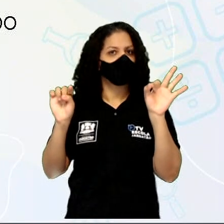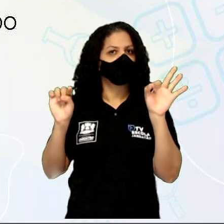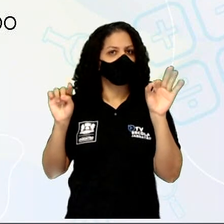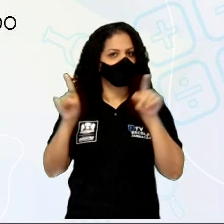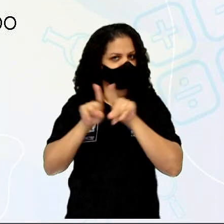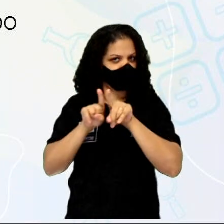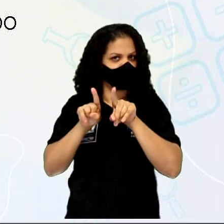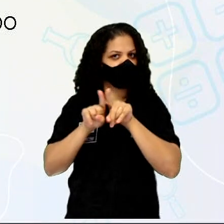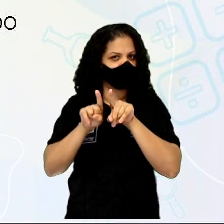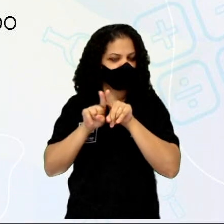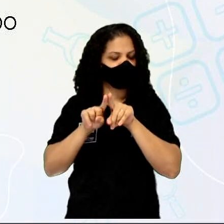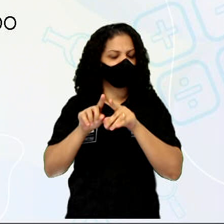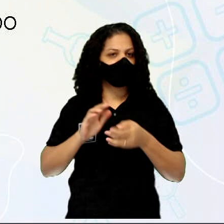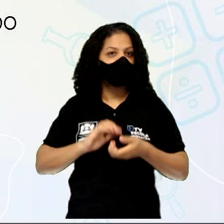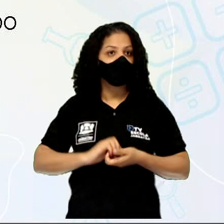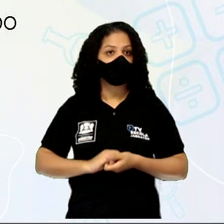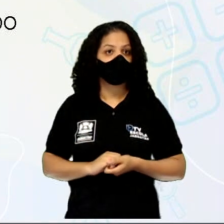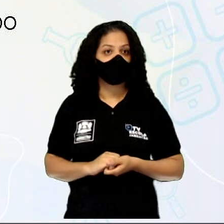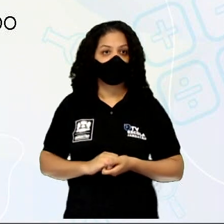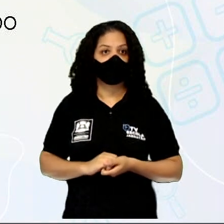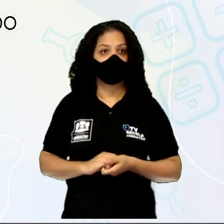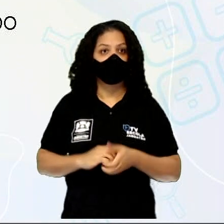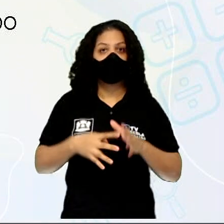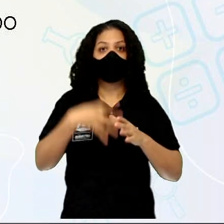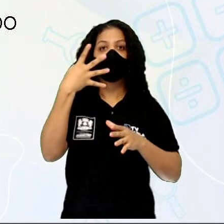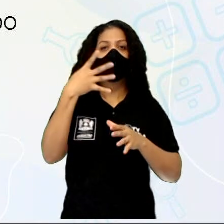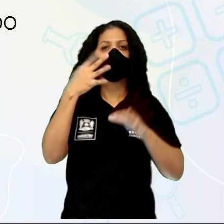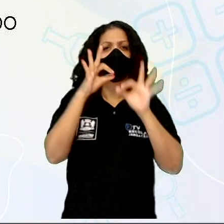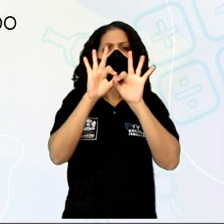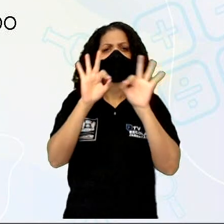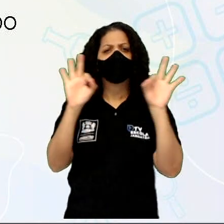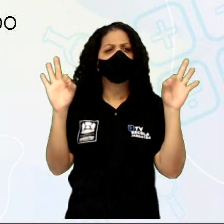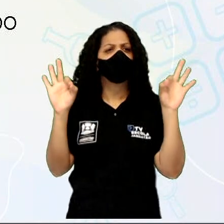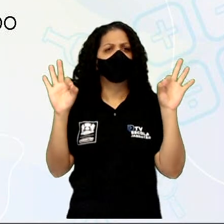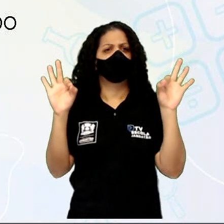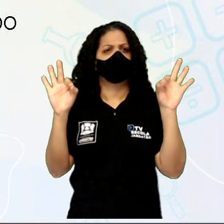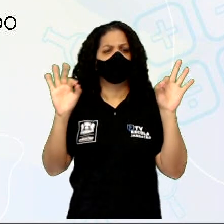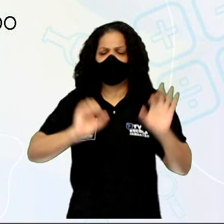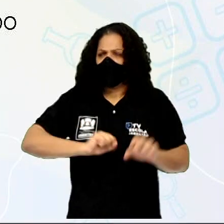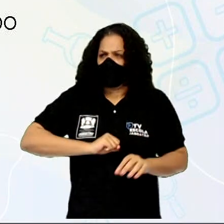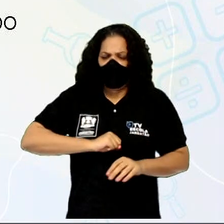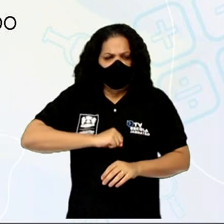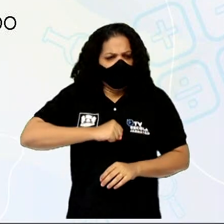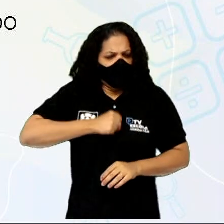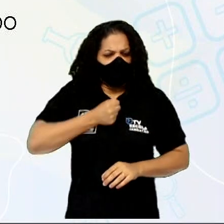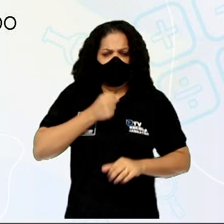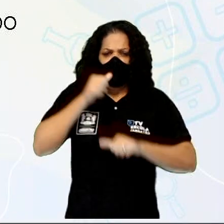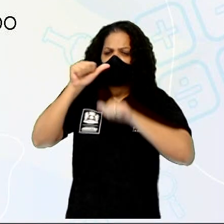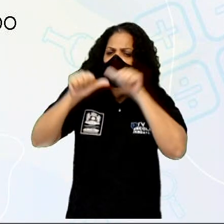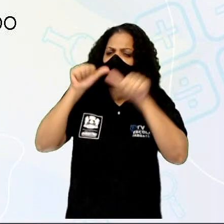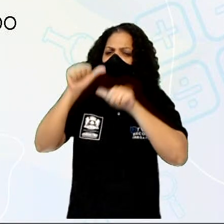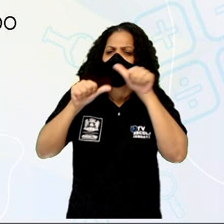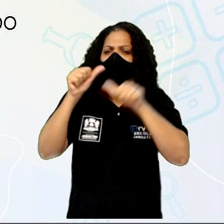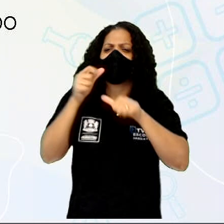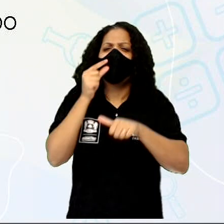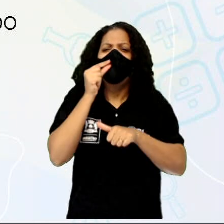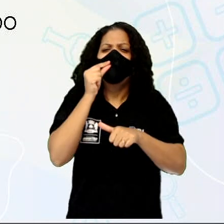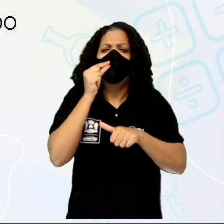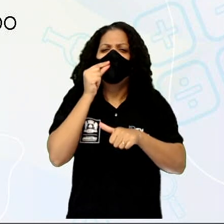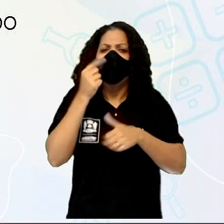interrogação. A quarta frase diz: fico revoltada em ter que trocar uma coisa que ainda me